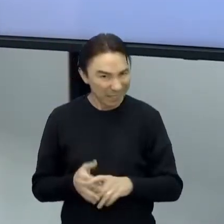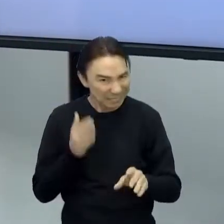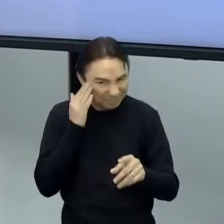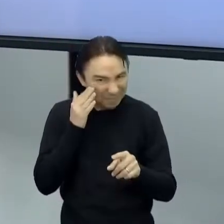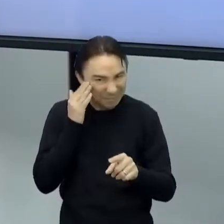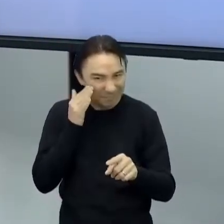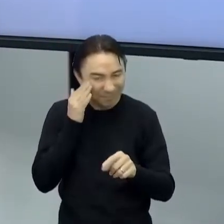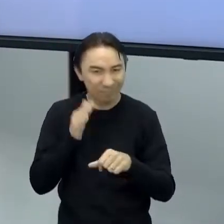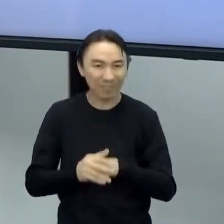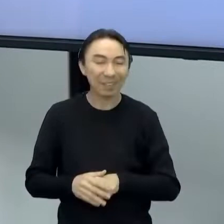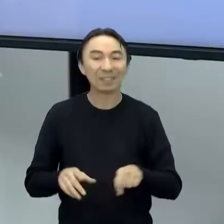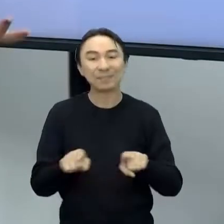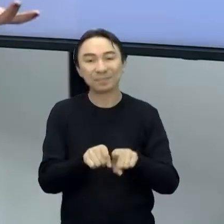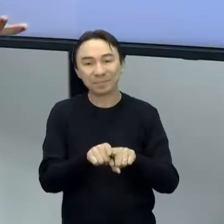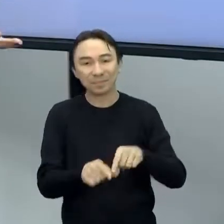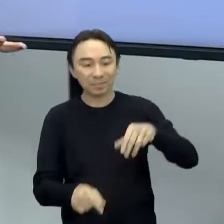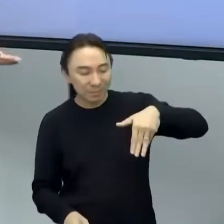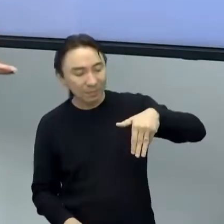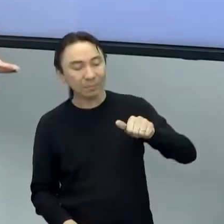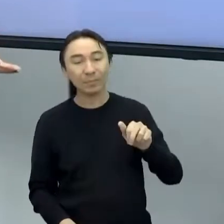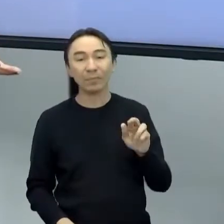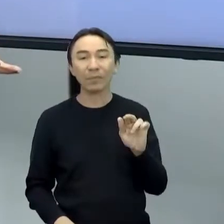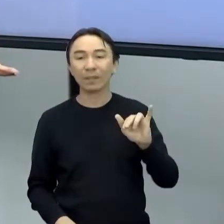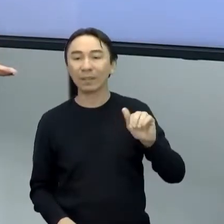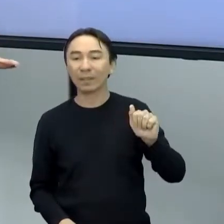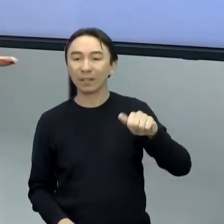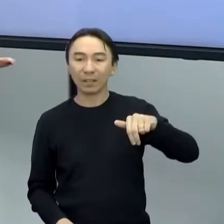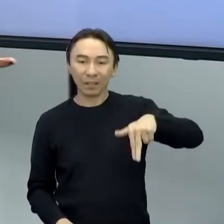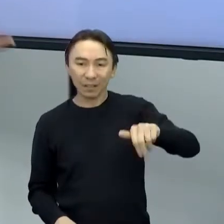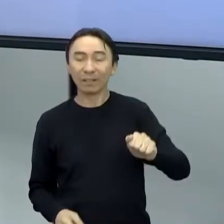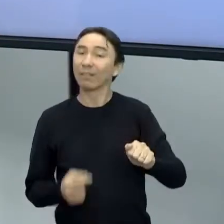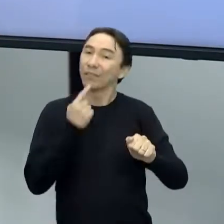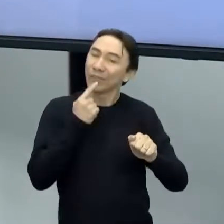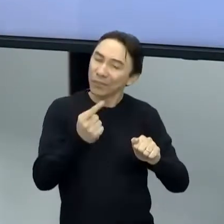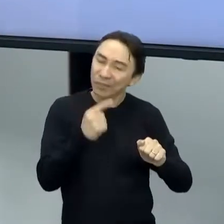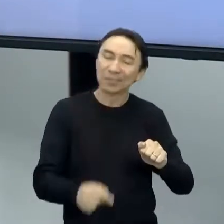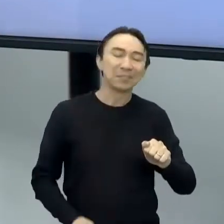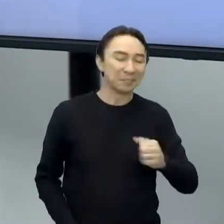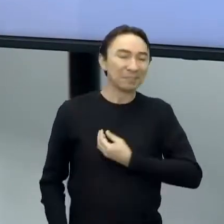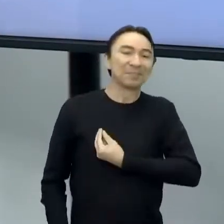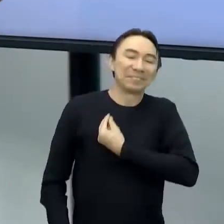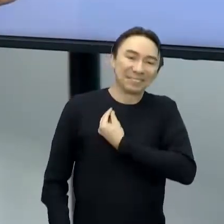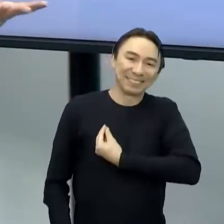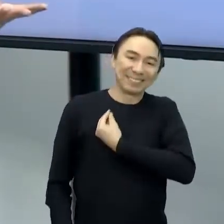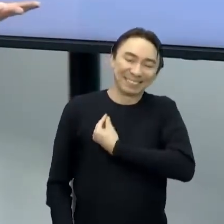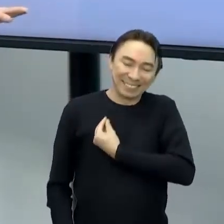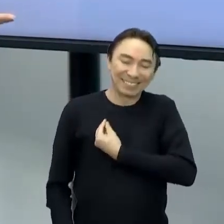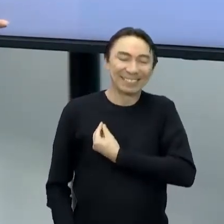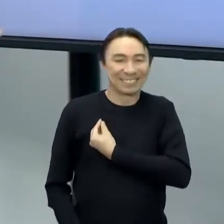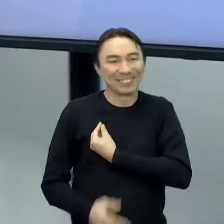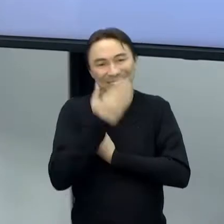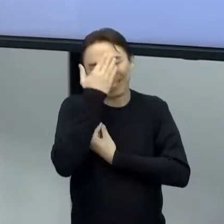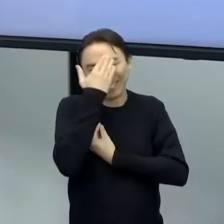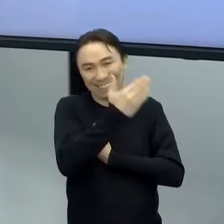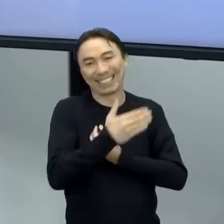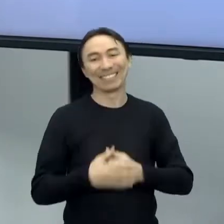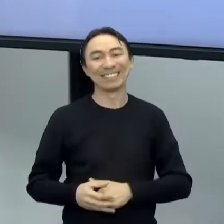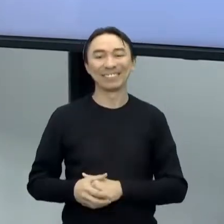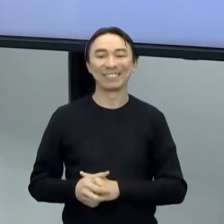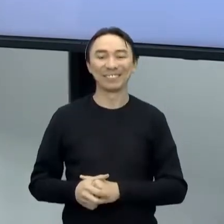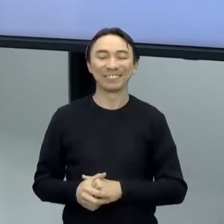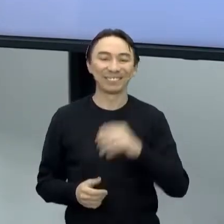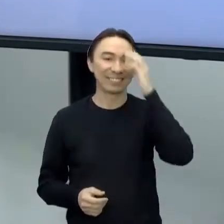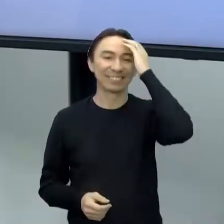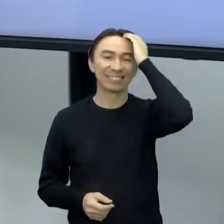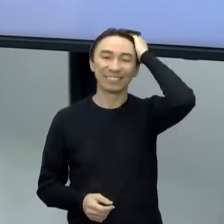Mariana também falou presente aqui, ó. A Mariana chegou, muito obrigada, Mariana. Aí, ó, deixa eu dar uma olhada.